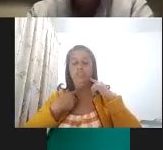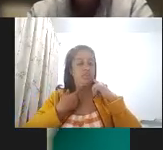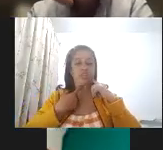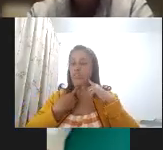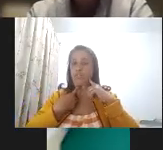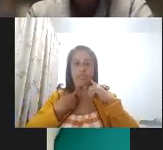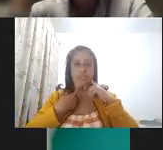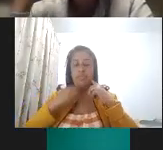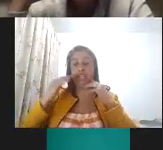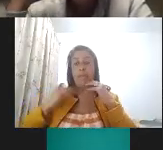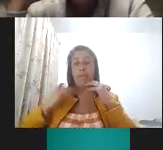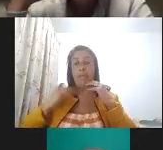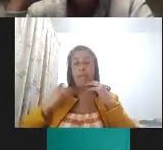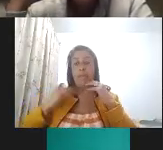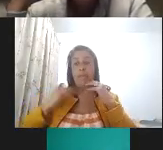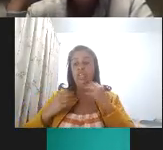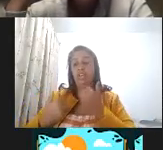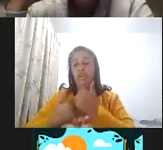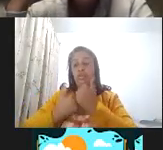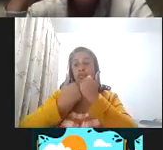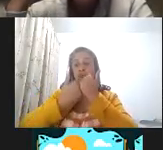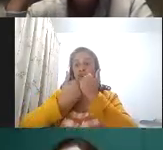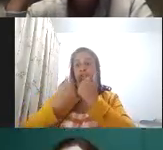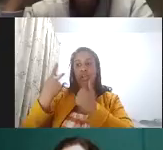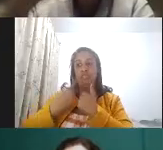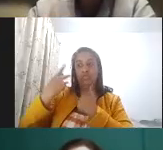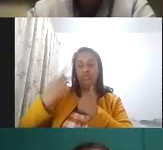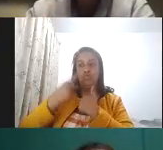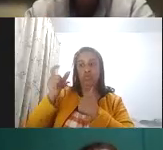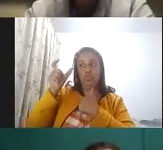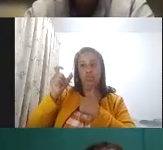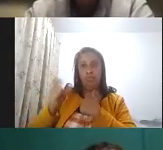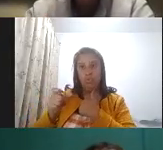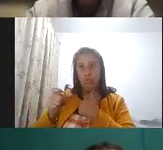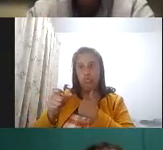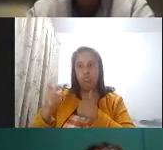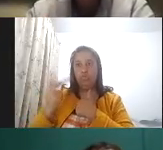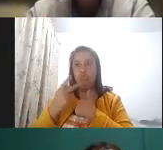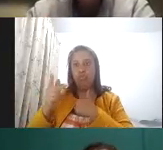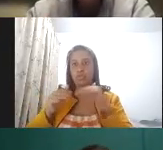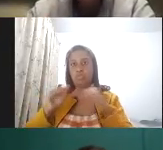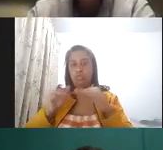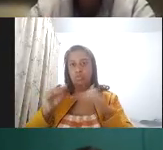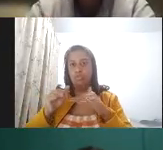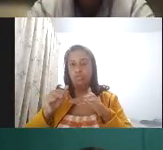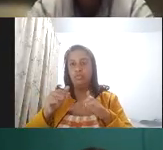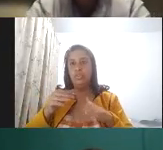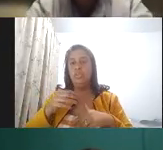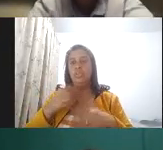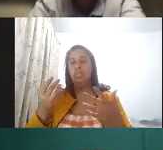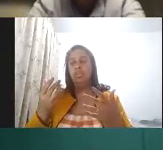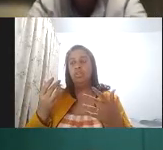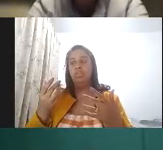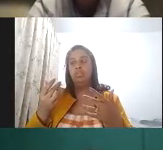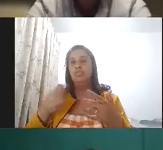tem contribuição das duas partes da coluna para os dois movimentos aí, tanto do pescoço quanto da região